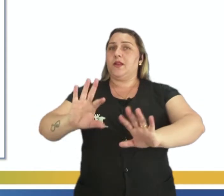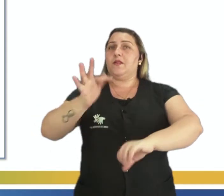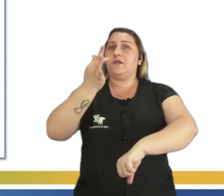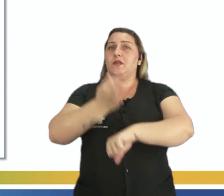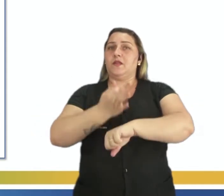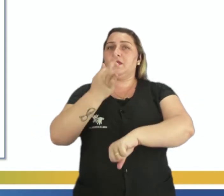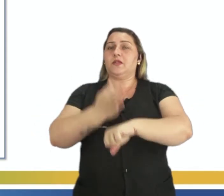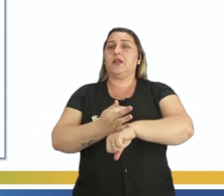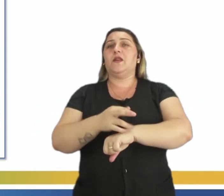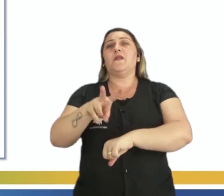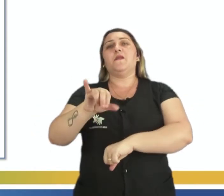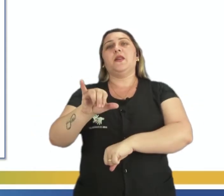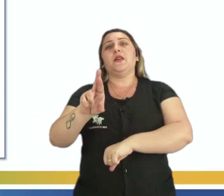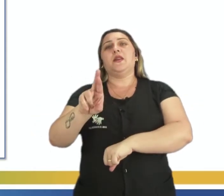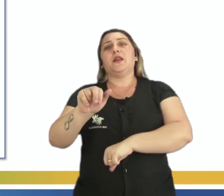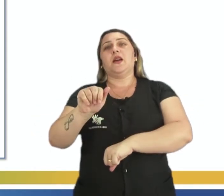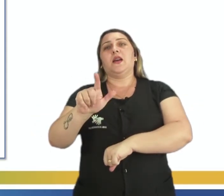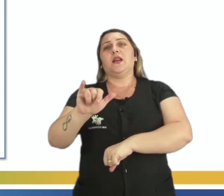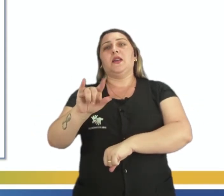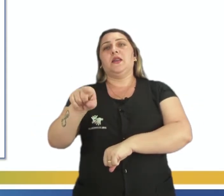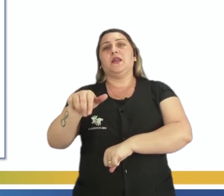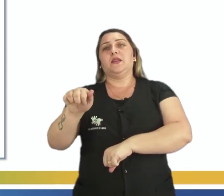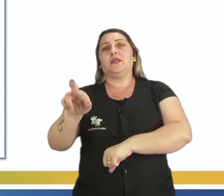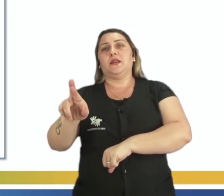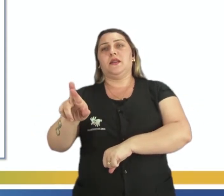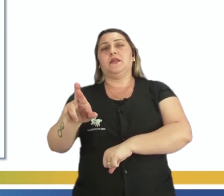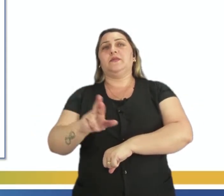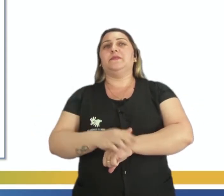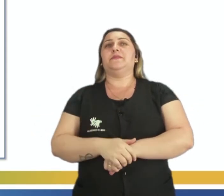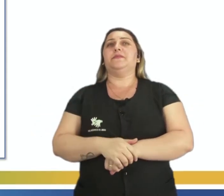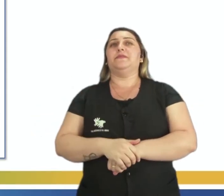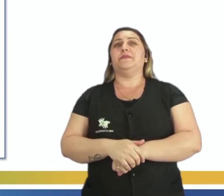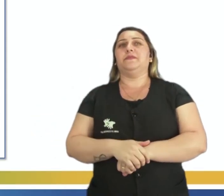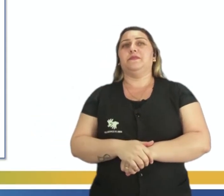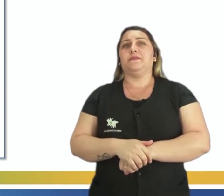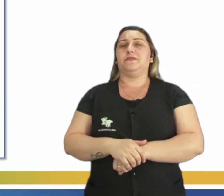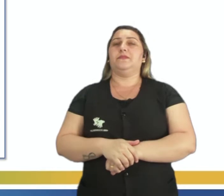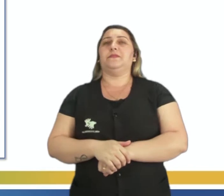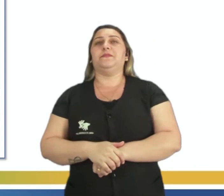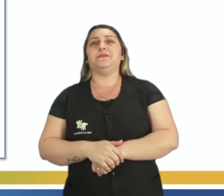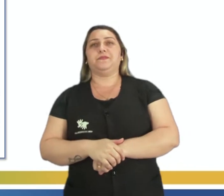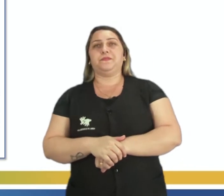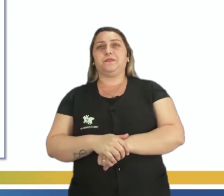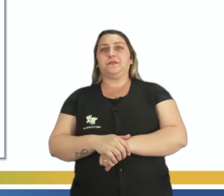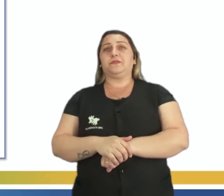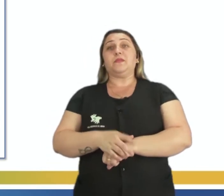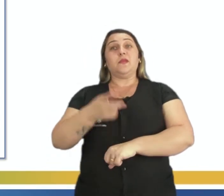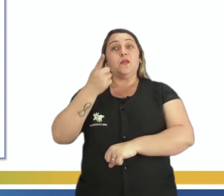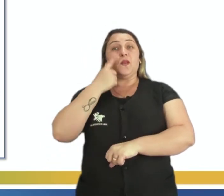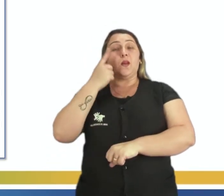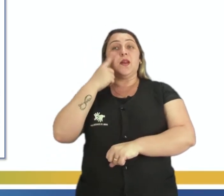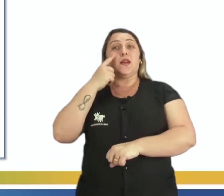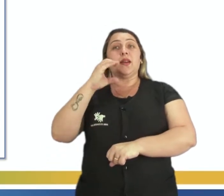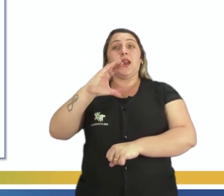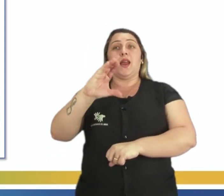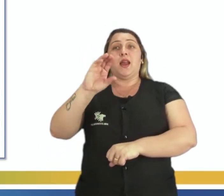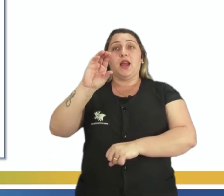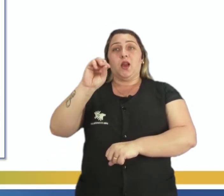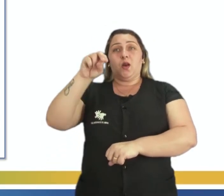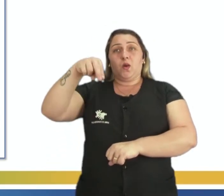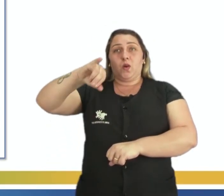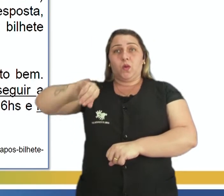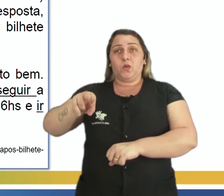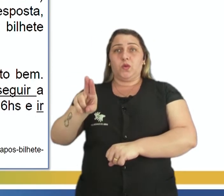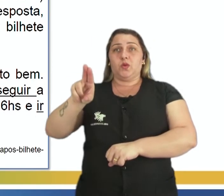faltar, viralizar. Faltar, viralizou, elogiou e foi convencida e dar.